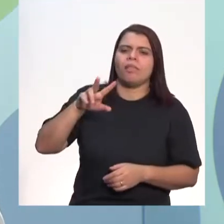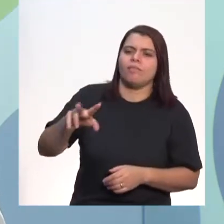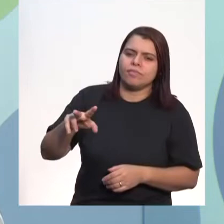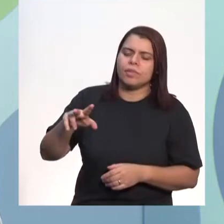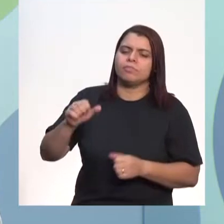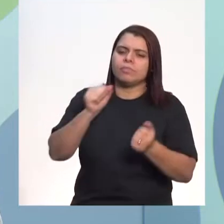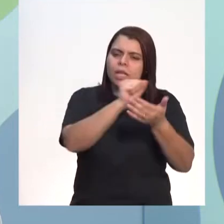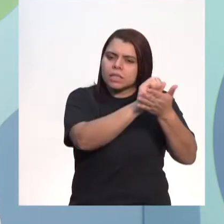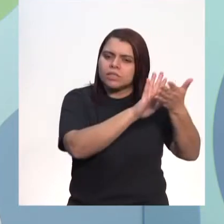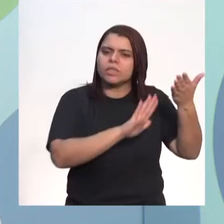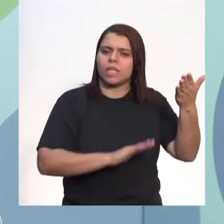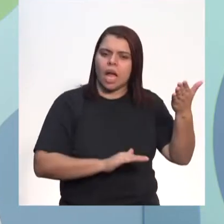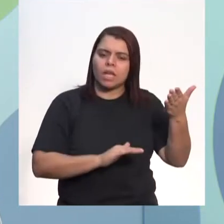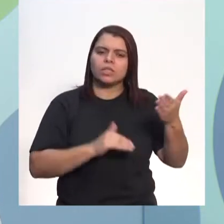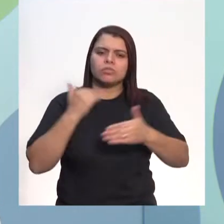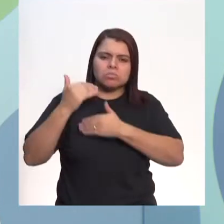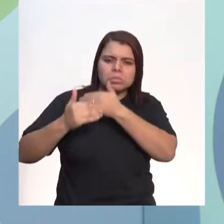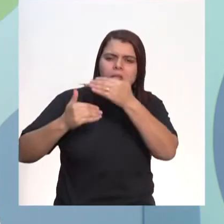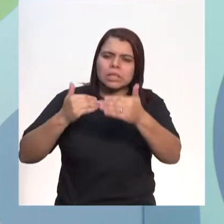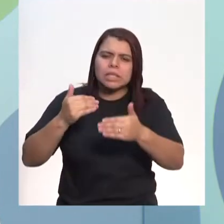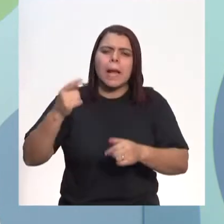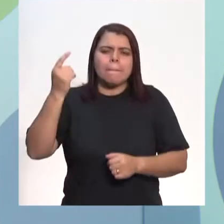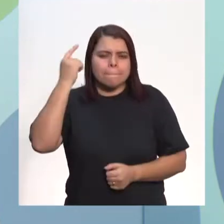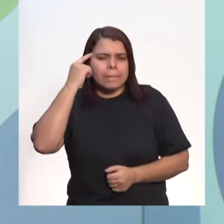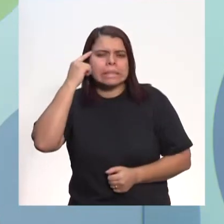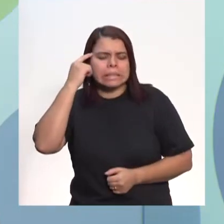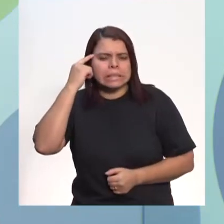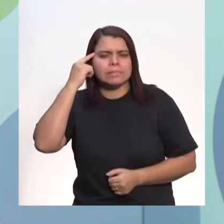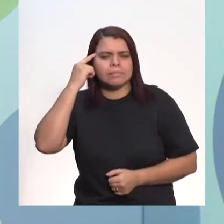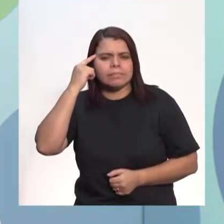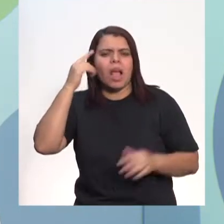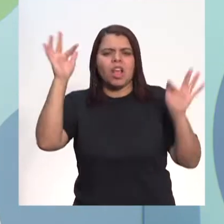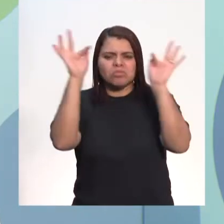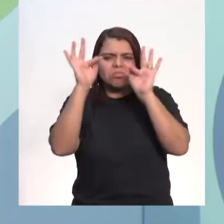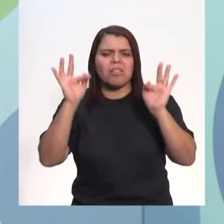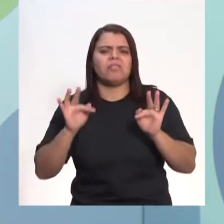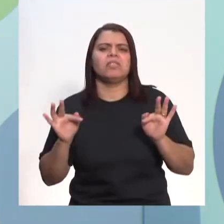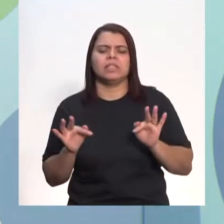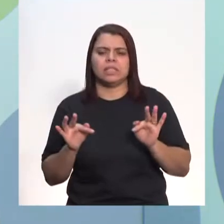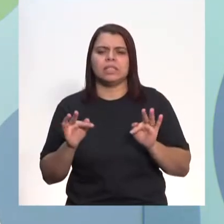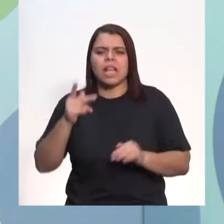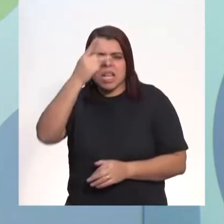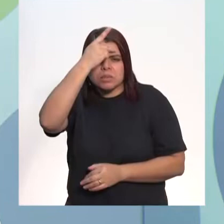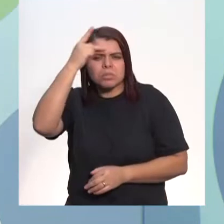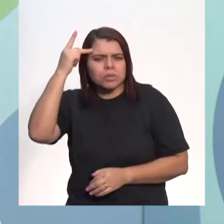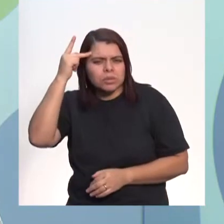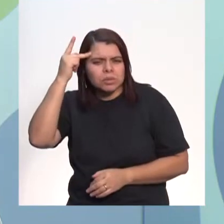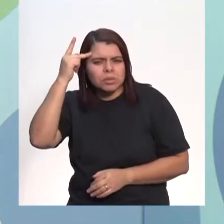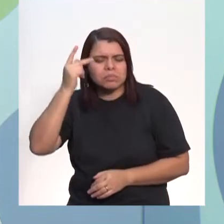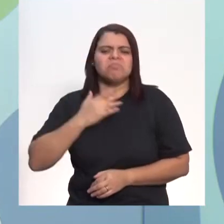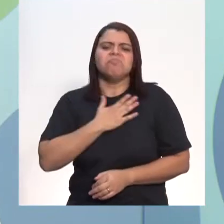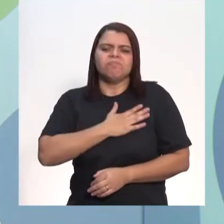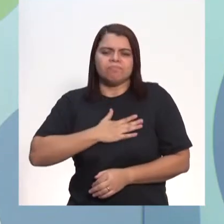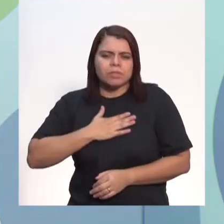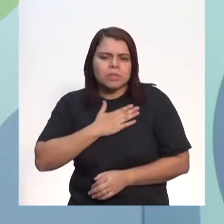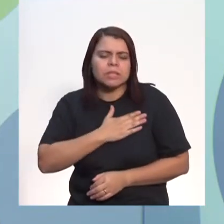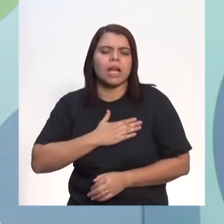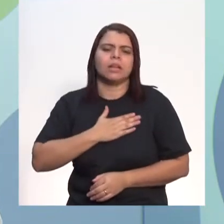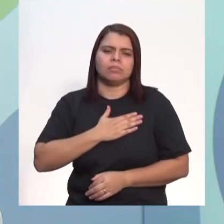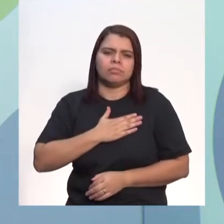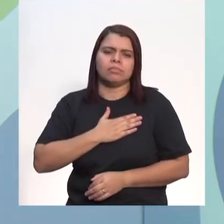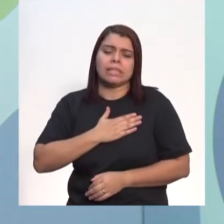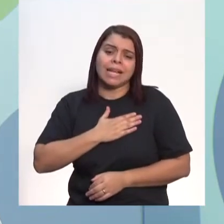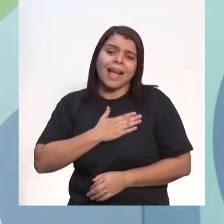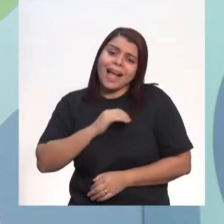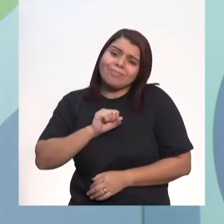ali achei que foi uma atividade bem feliz, as pessoas gostaram bastante. Então, é o desafio